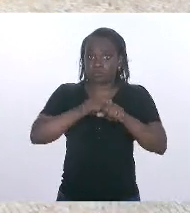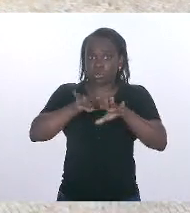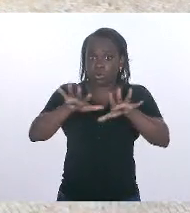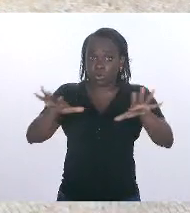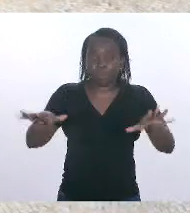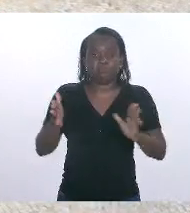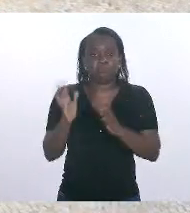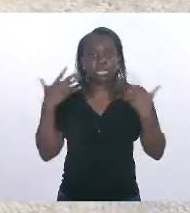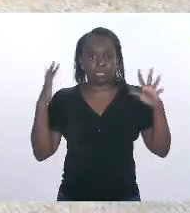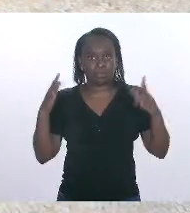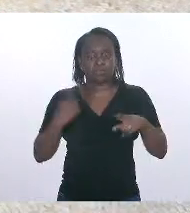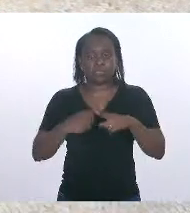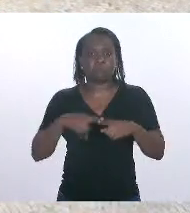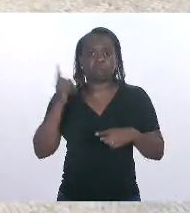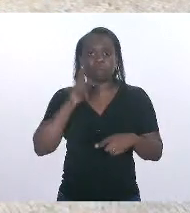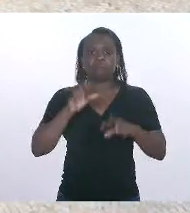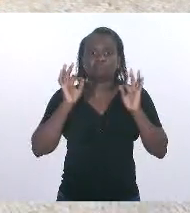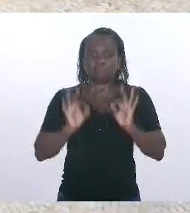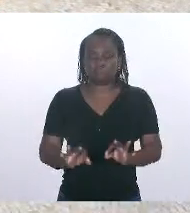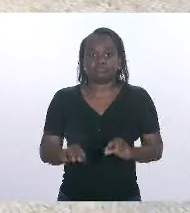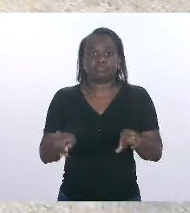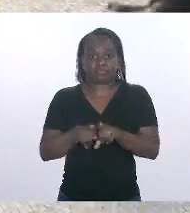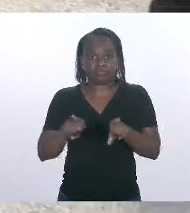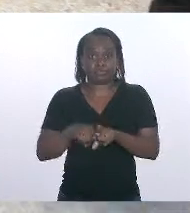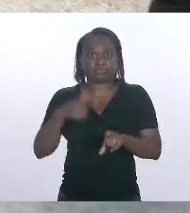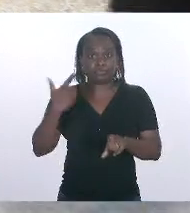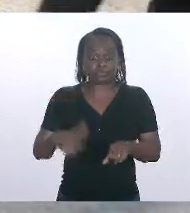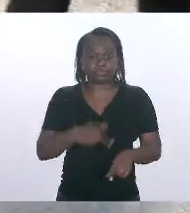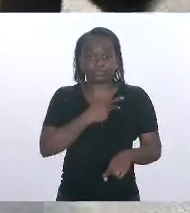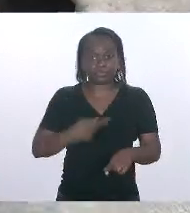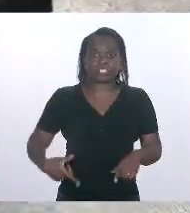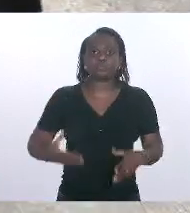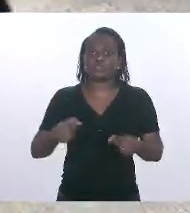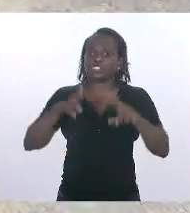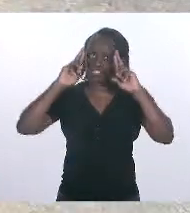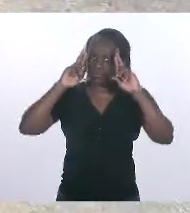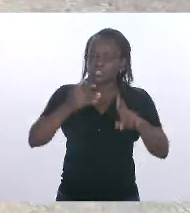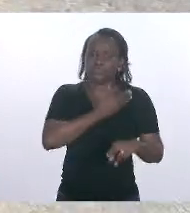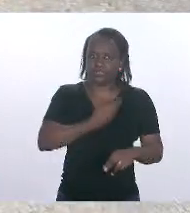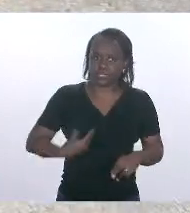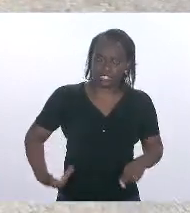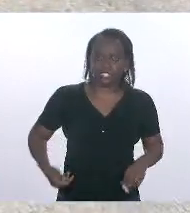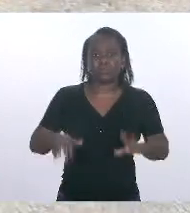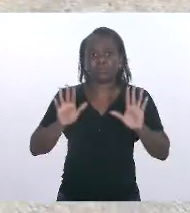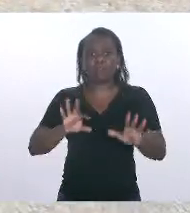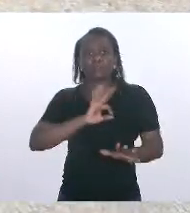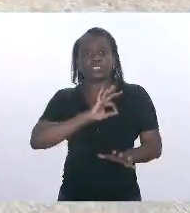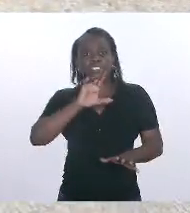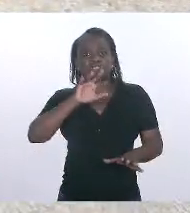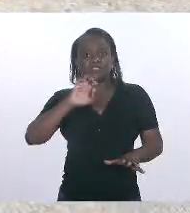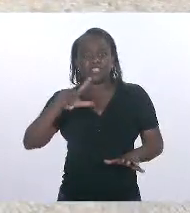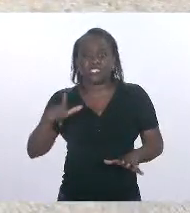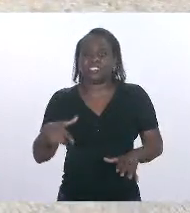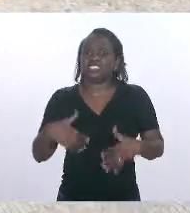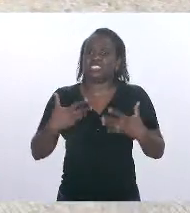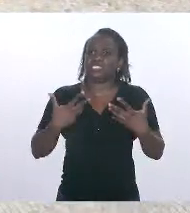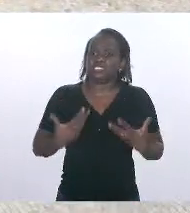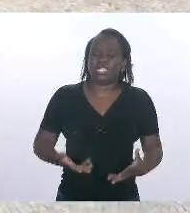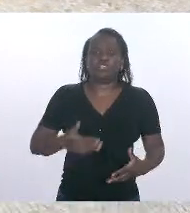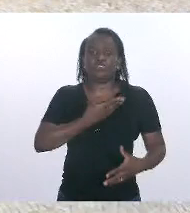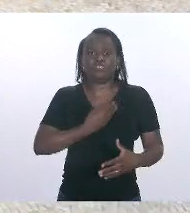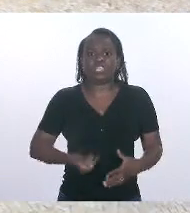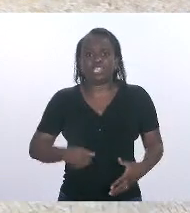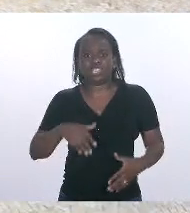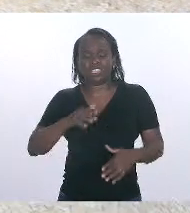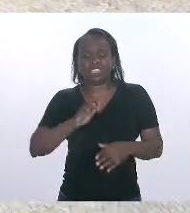dá resultado. E outra coisa, presidente, a gente tem muito respeito pelo governador, mas a Polícia Civil está cansada de governador ficar passando a